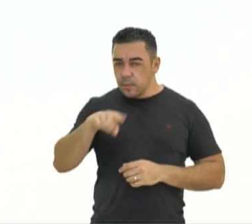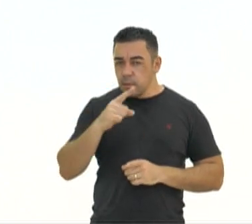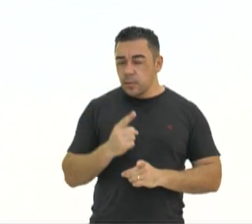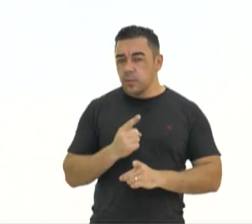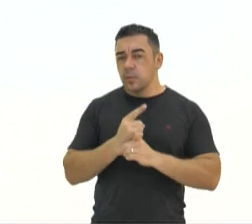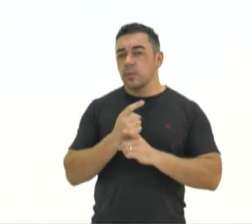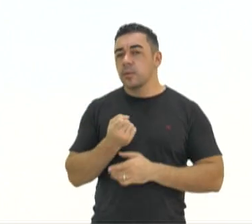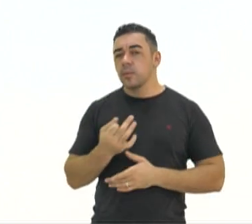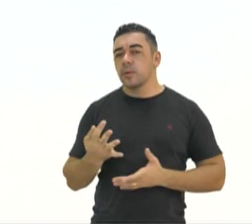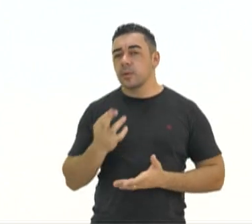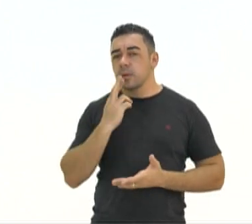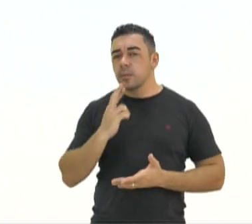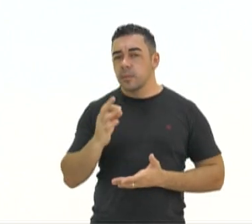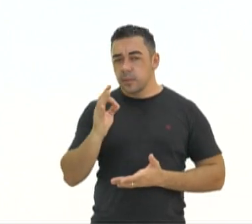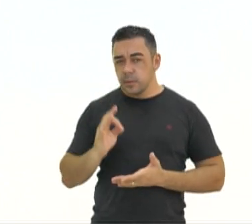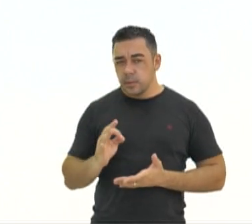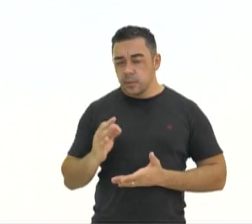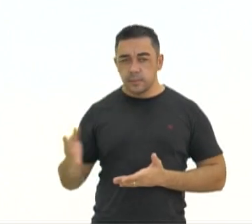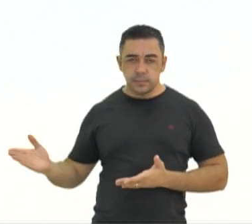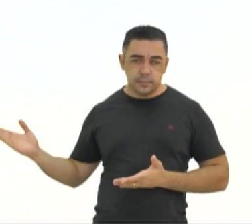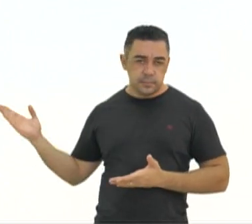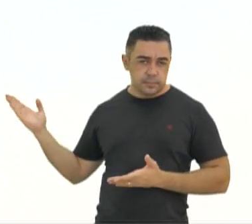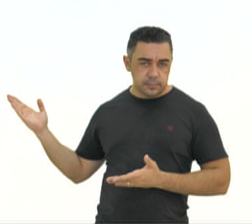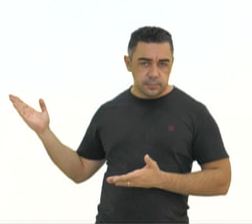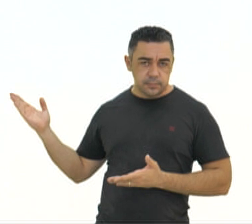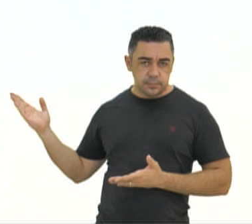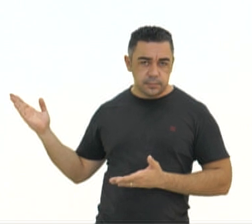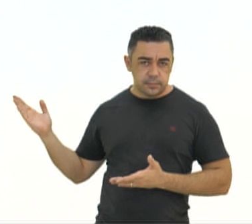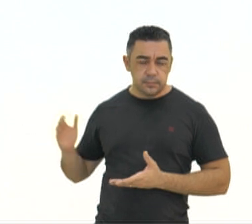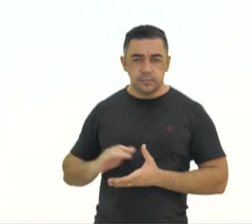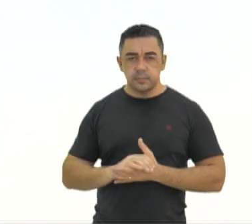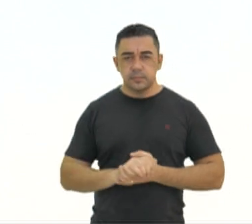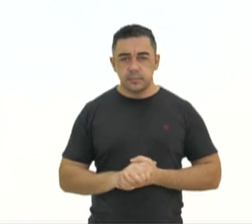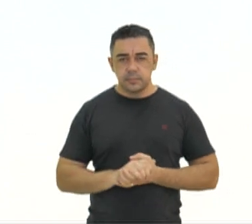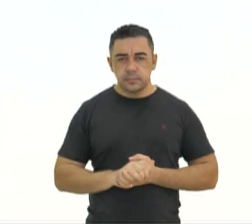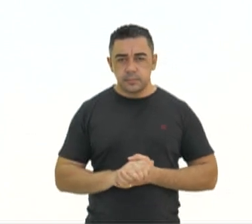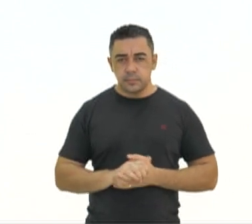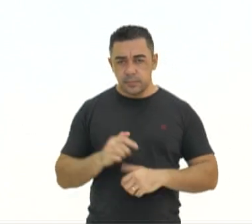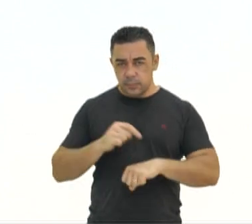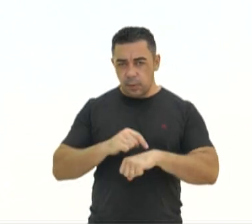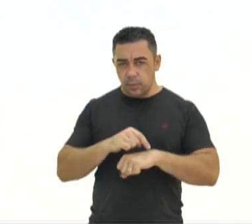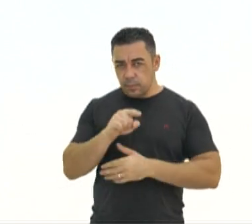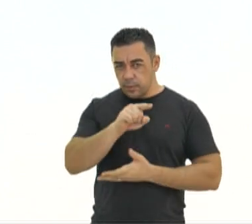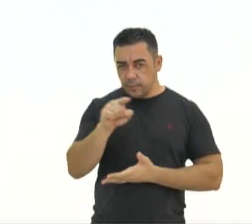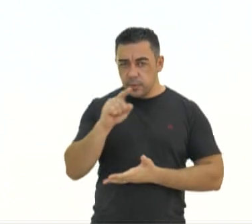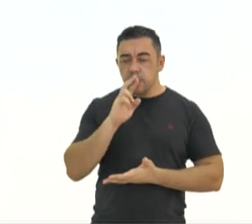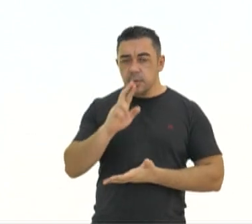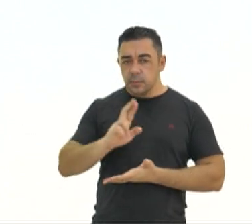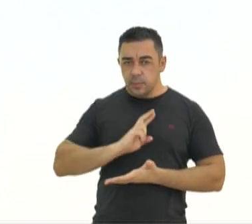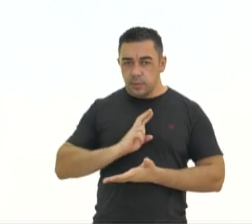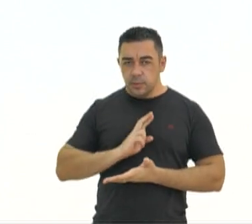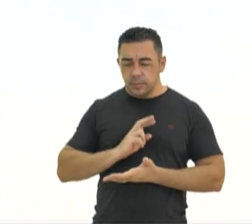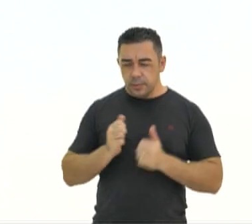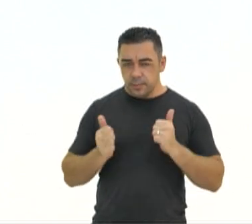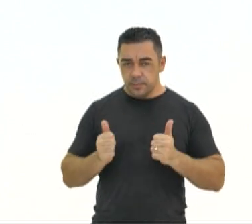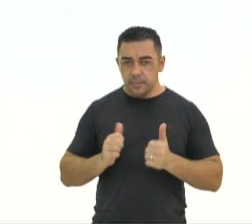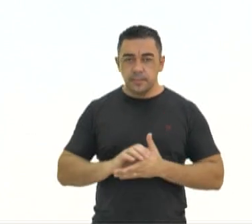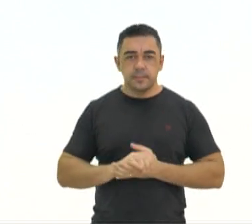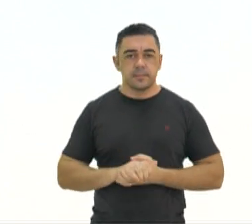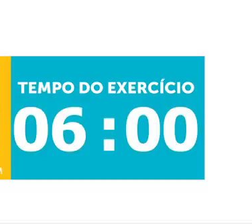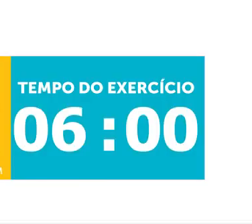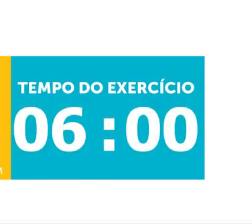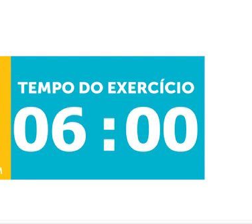aí quanto que vale o círculo azul e o quadrado verde. Conto com vocês aí para resolver esse sistema. Tudo bem?